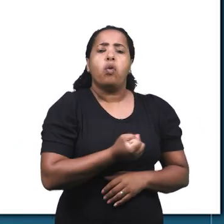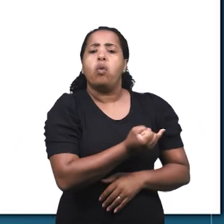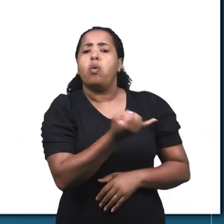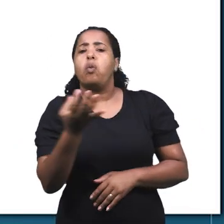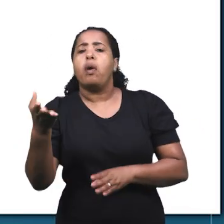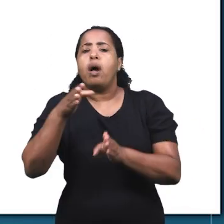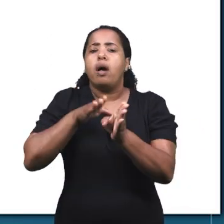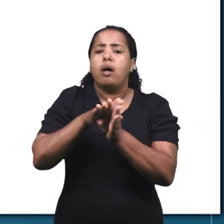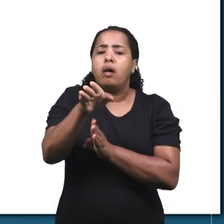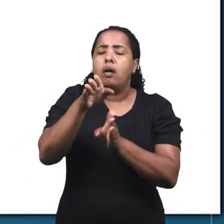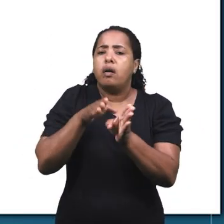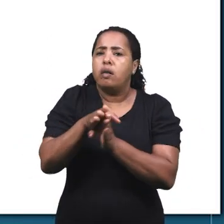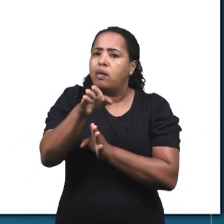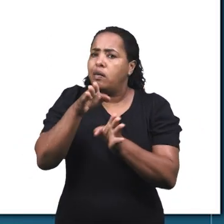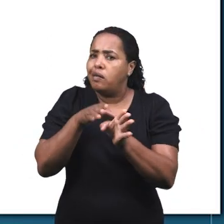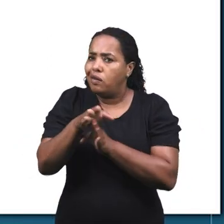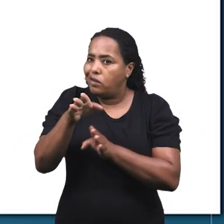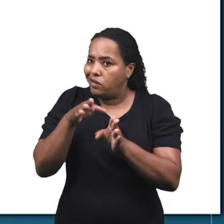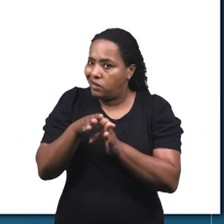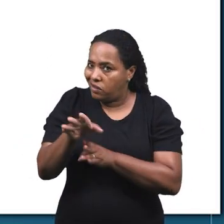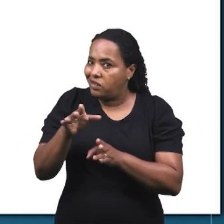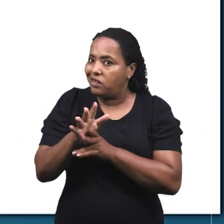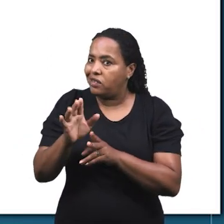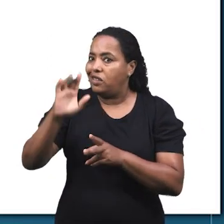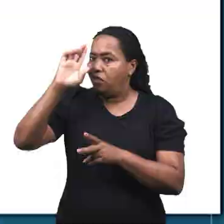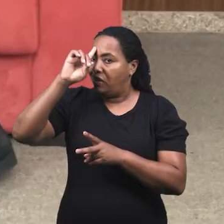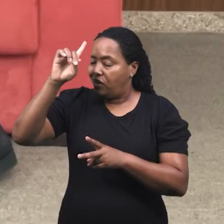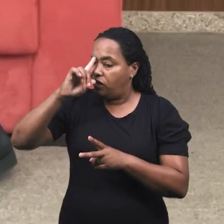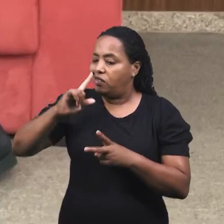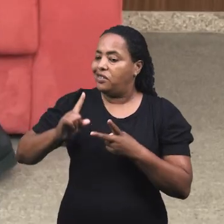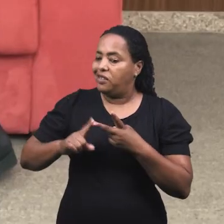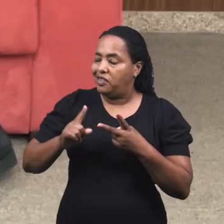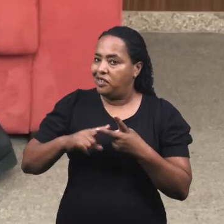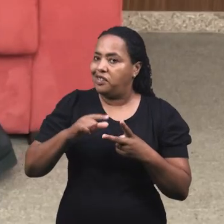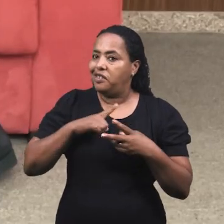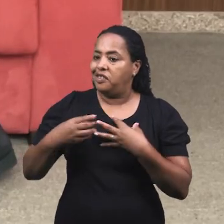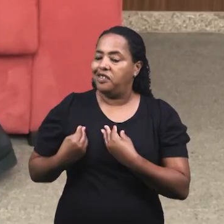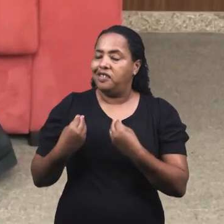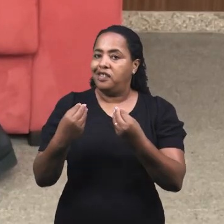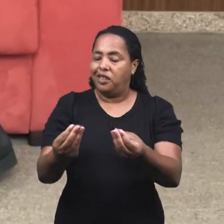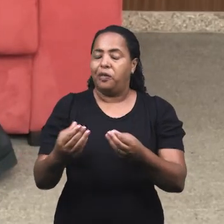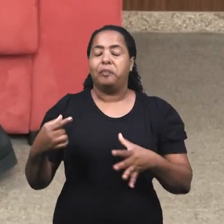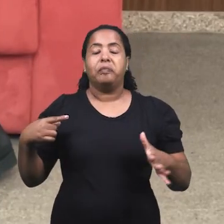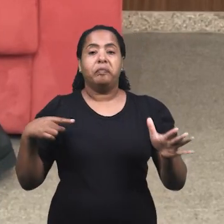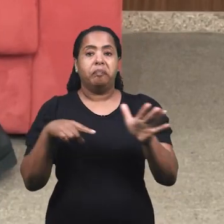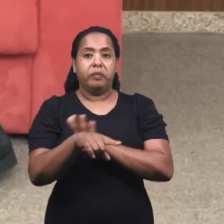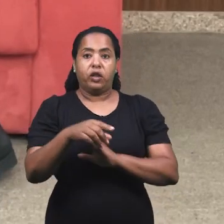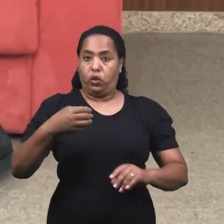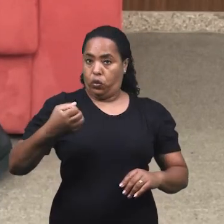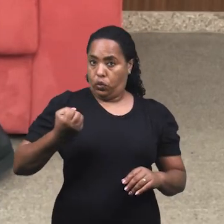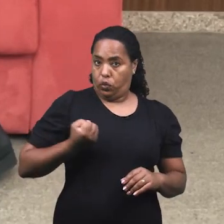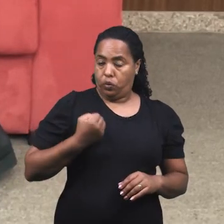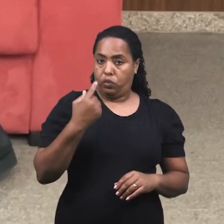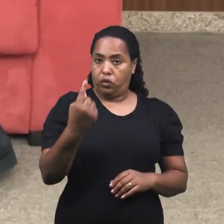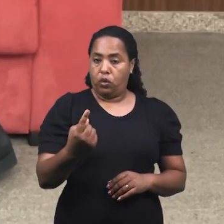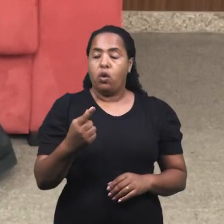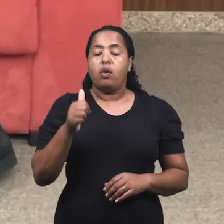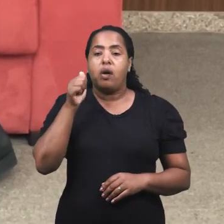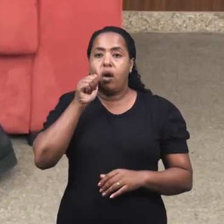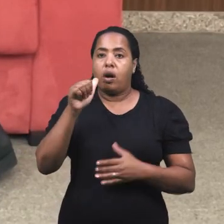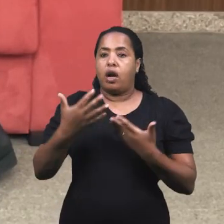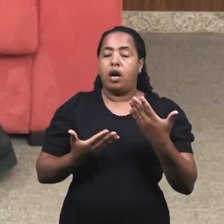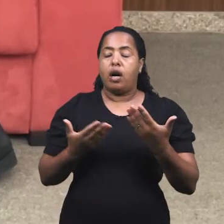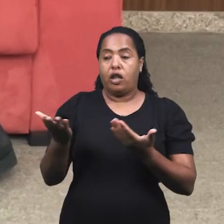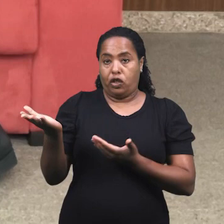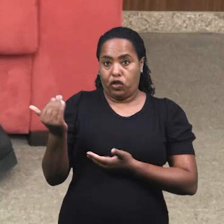são as recomendações e considerações? Para a pergunta de número 1, nós temos a jovem Graziele